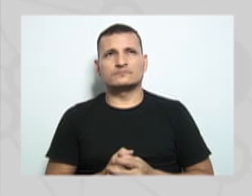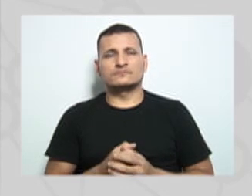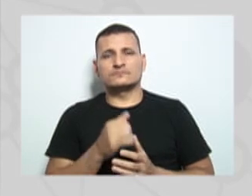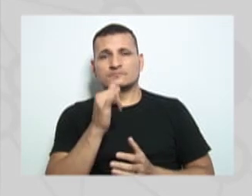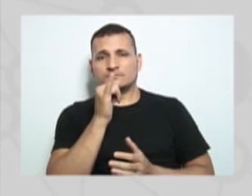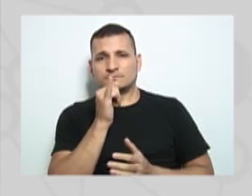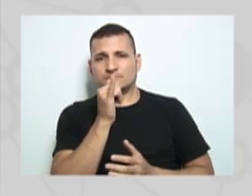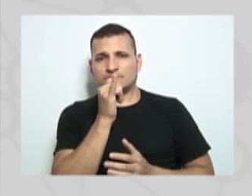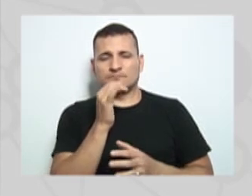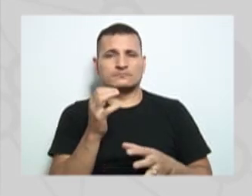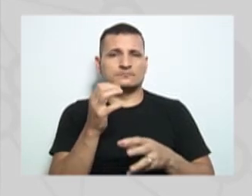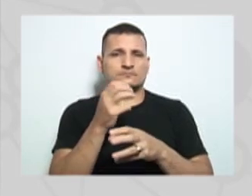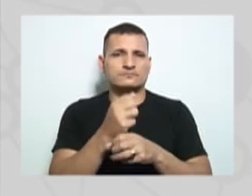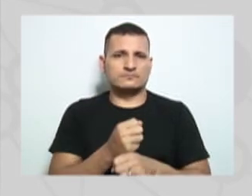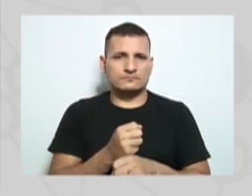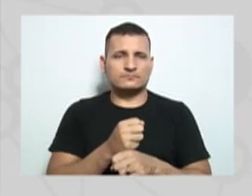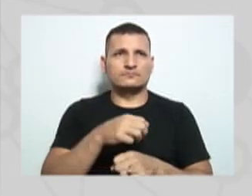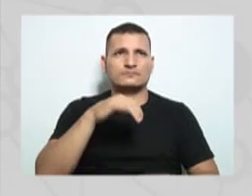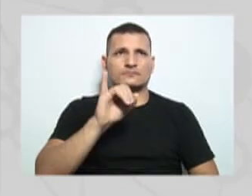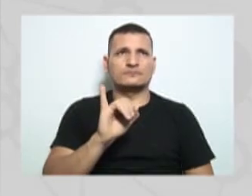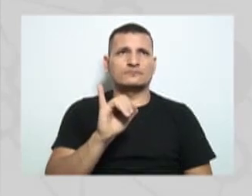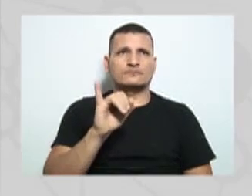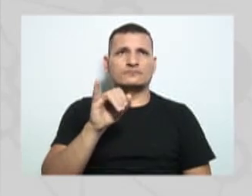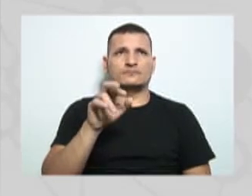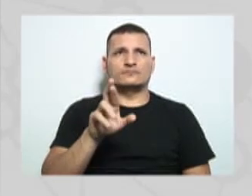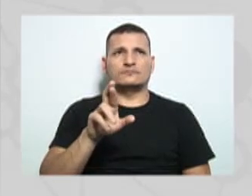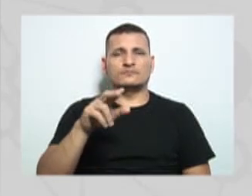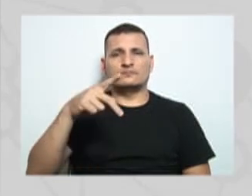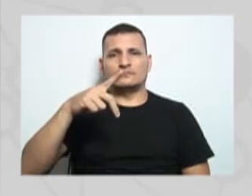Exemplo de cálculo do IRPJ pelo lucro presumido. Vamos lá.